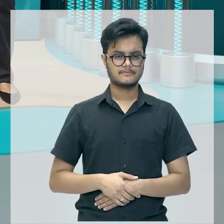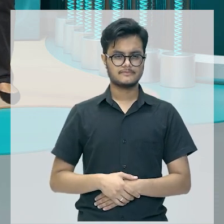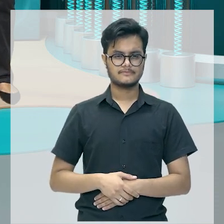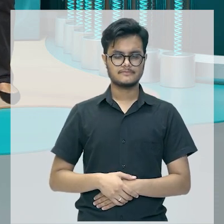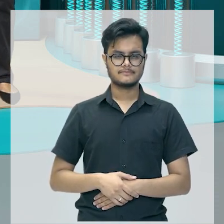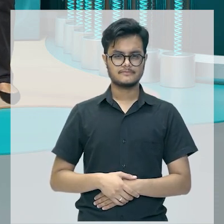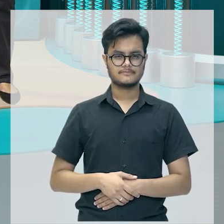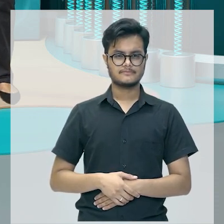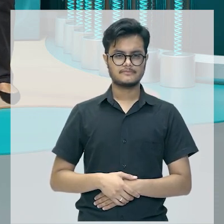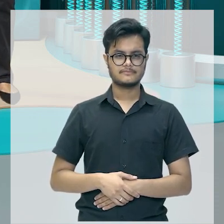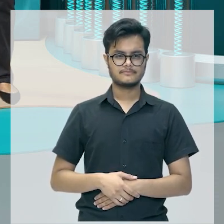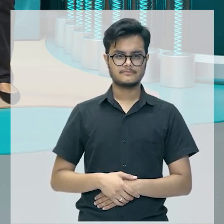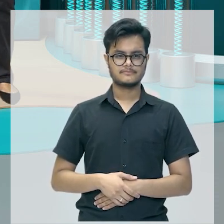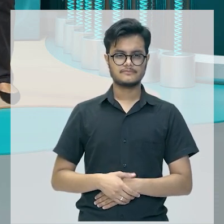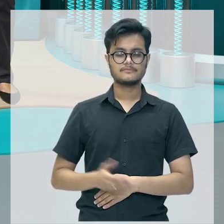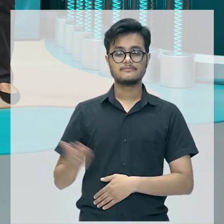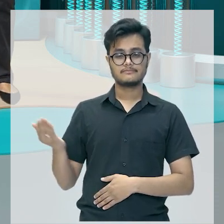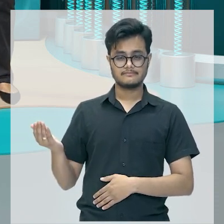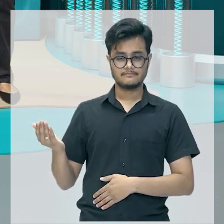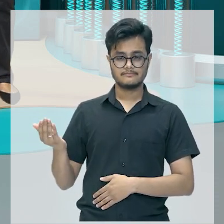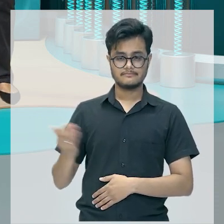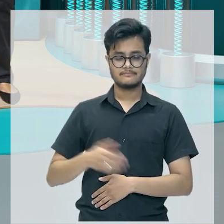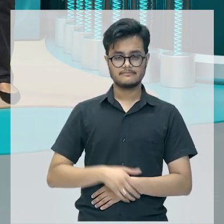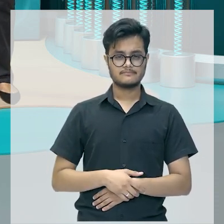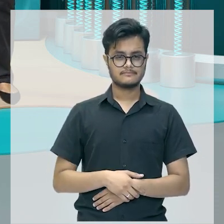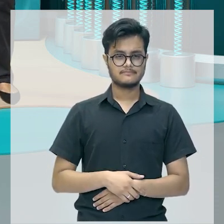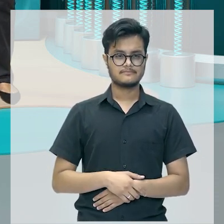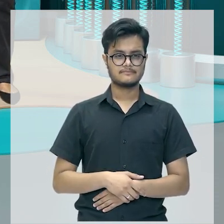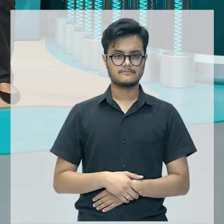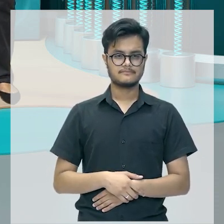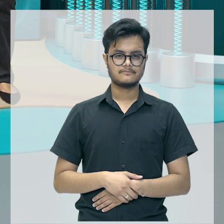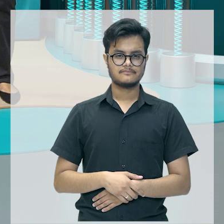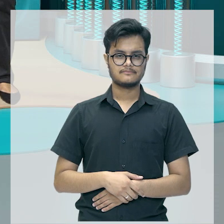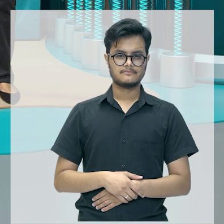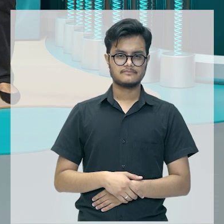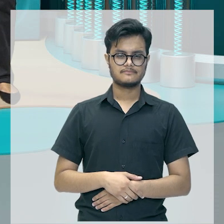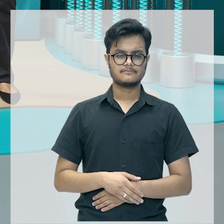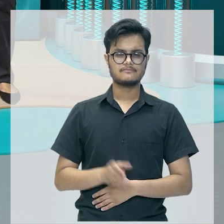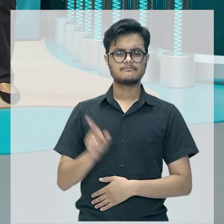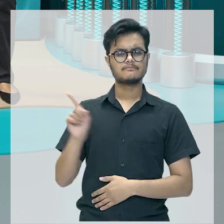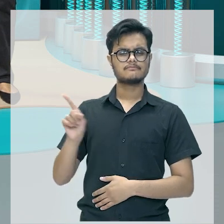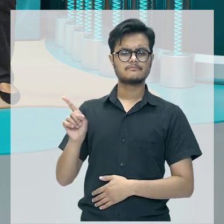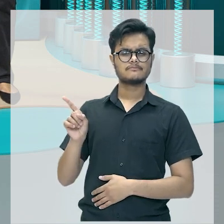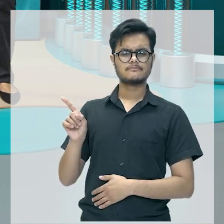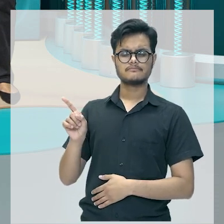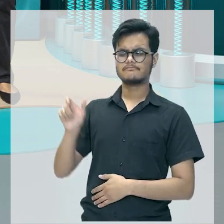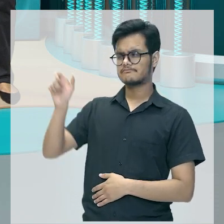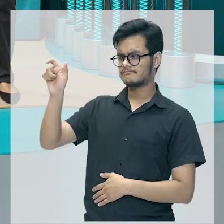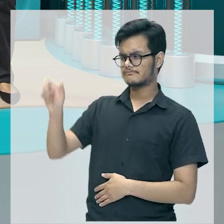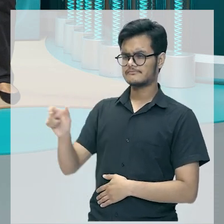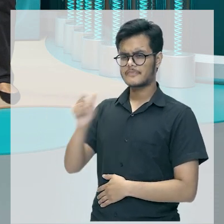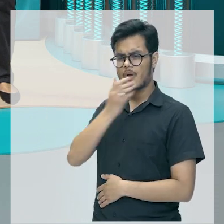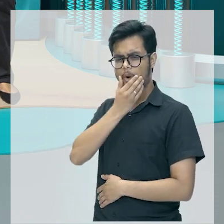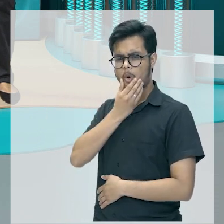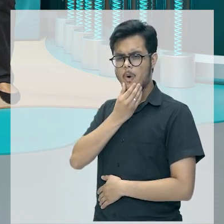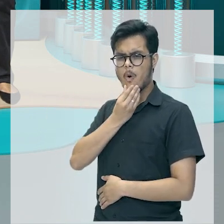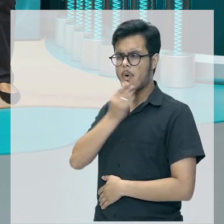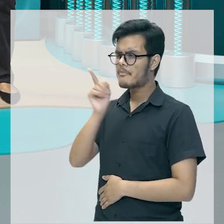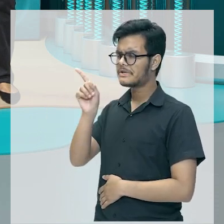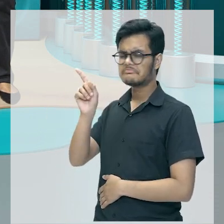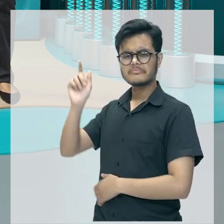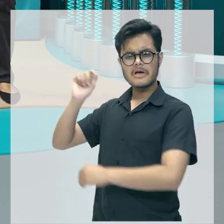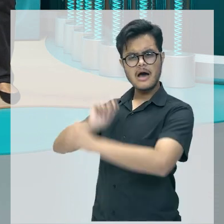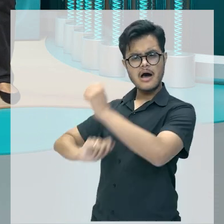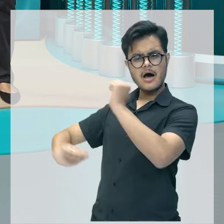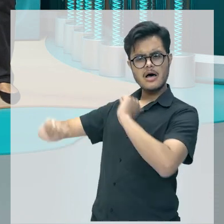artigo indefinido. Então, olha só, aqui você observa a imagem, né, deste actor,